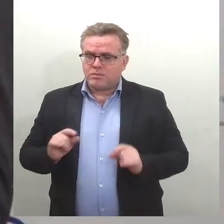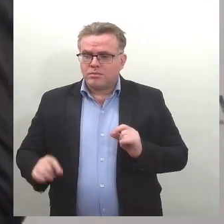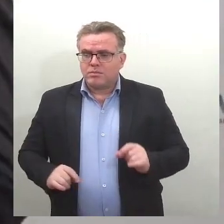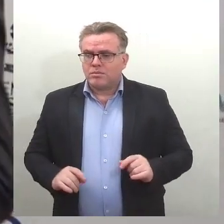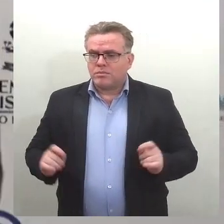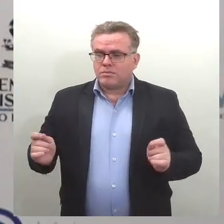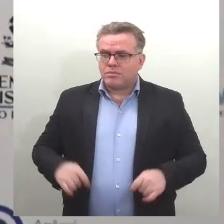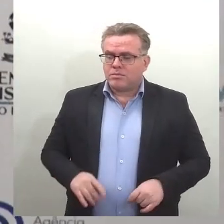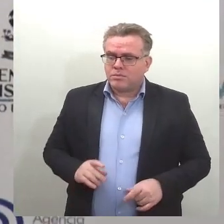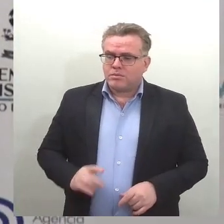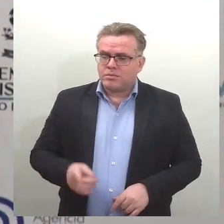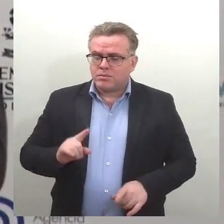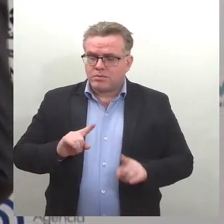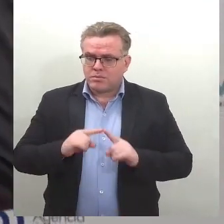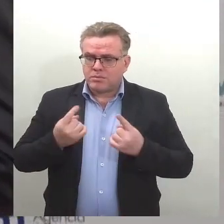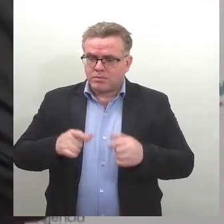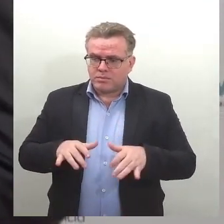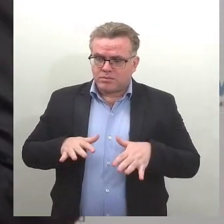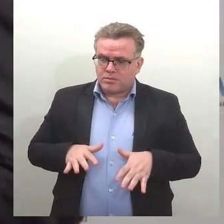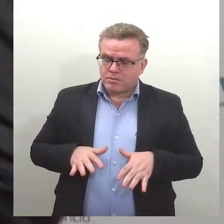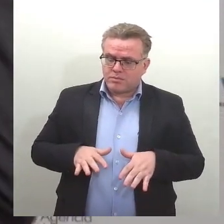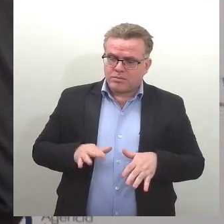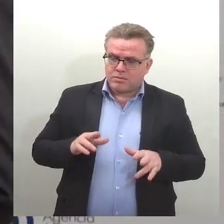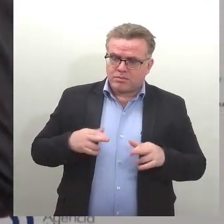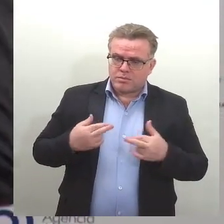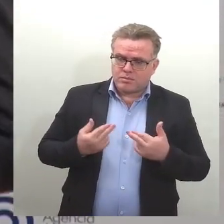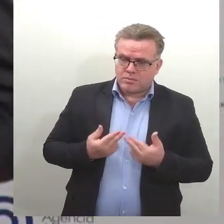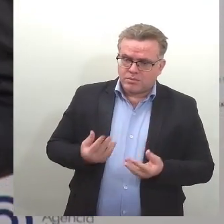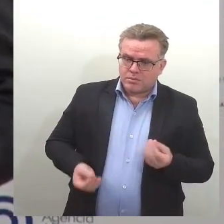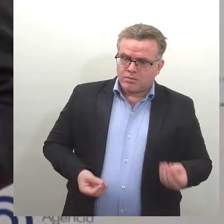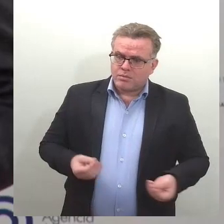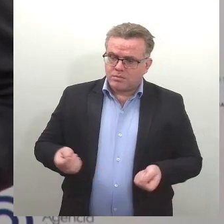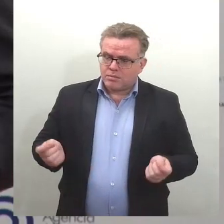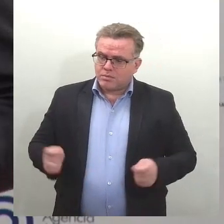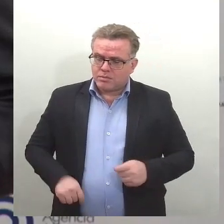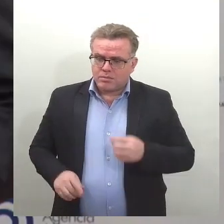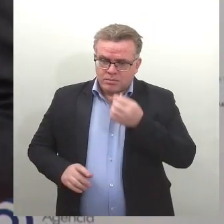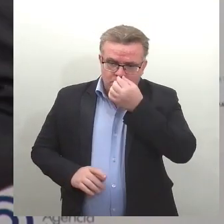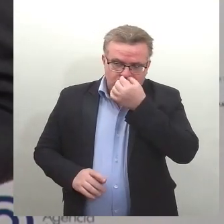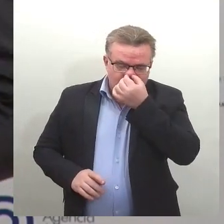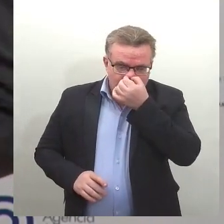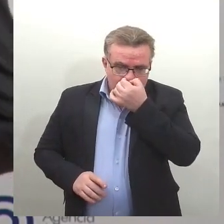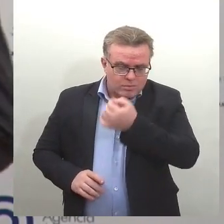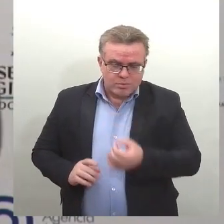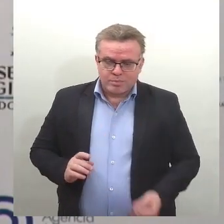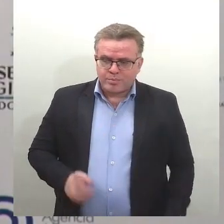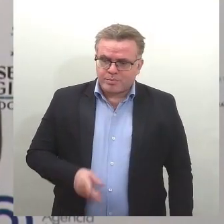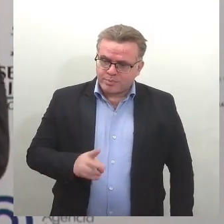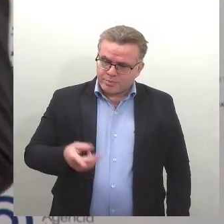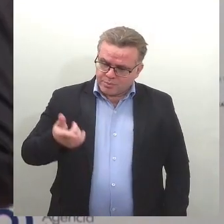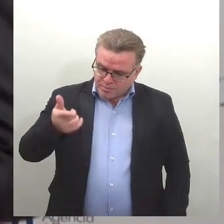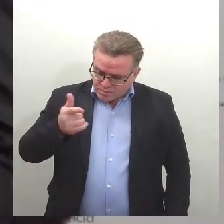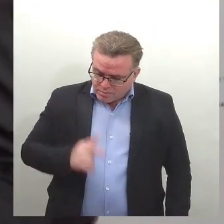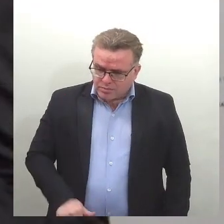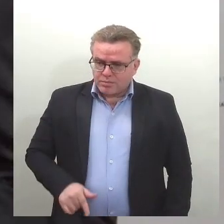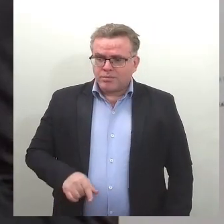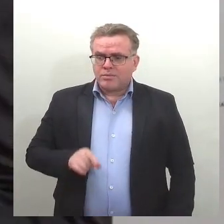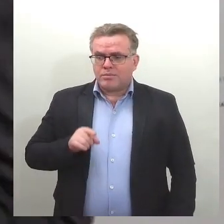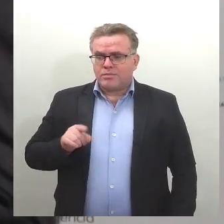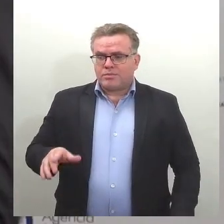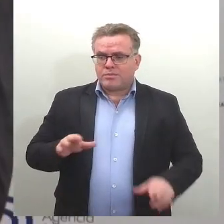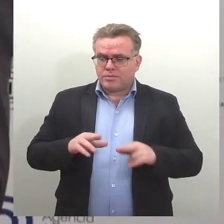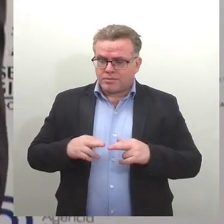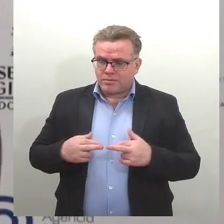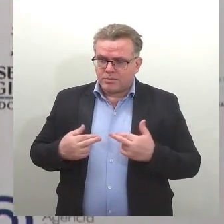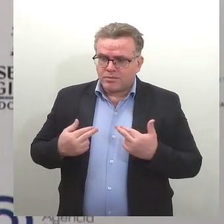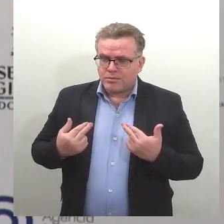a reunião sobre o orçamento do estado, né? E agora, mais uma vez, essa reunião com um público totalmente diferente,